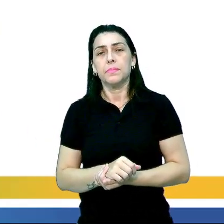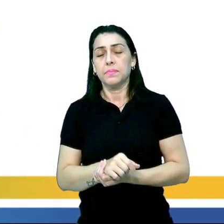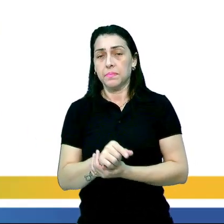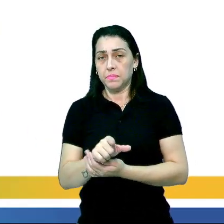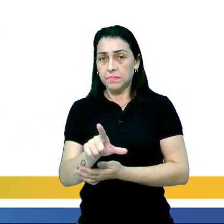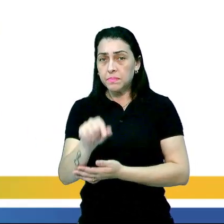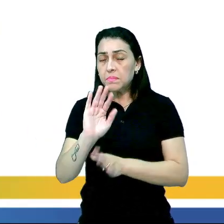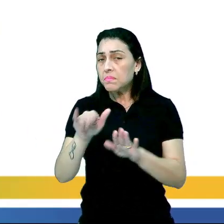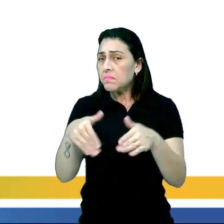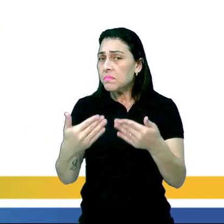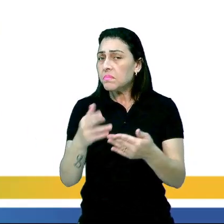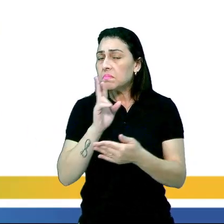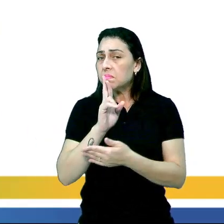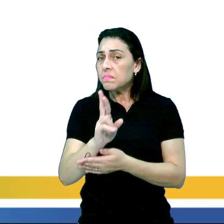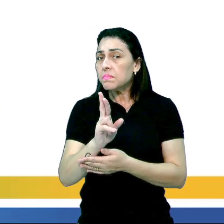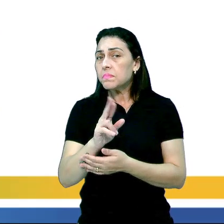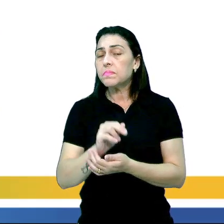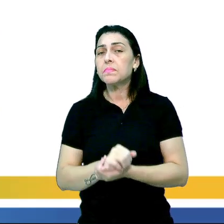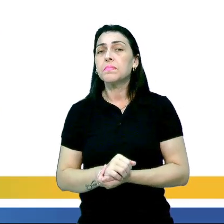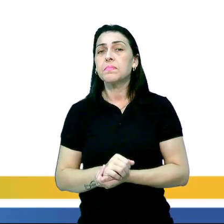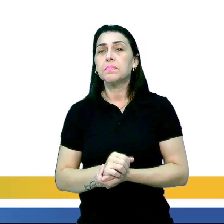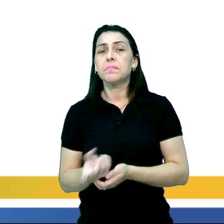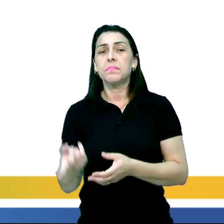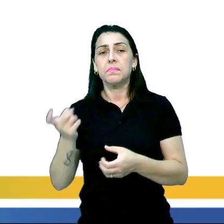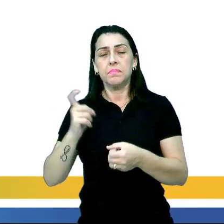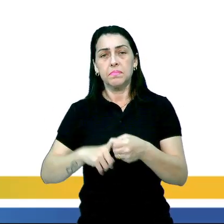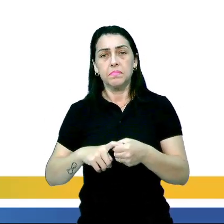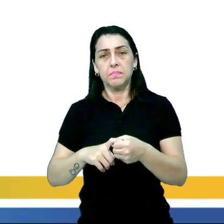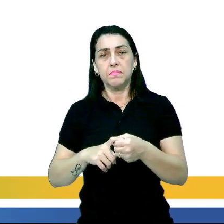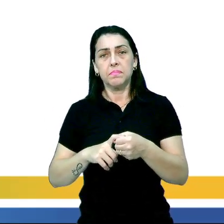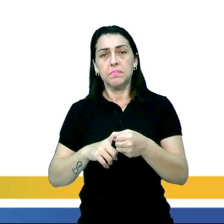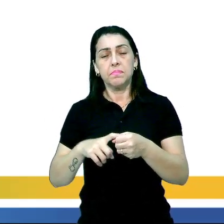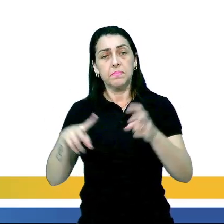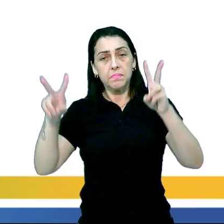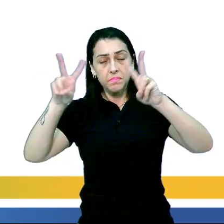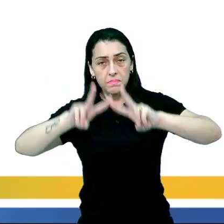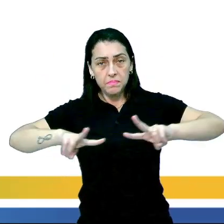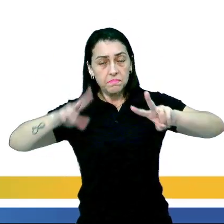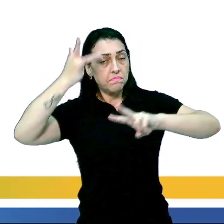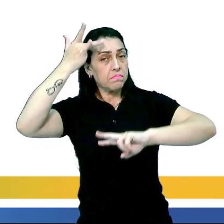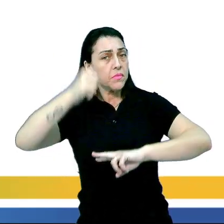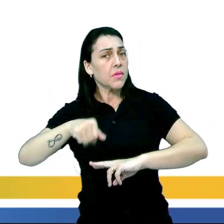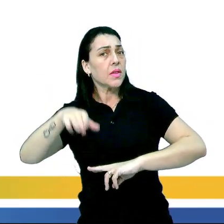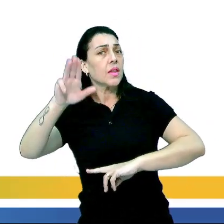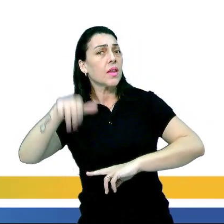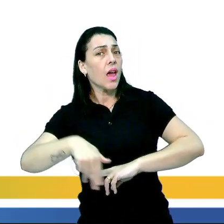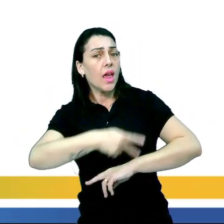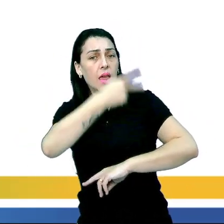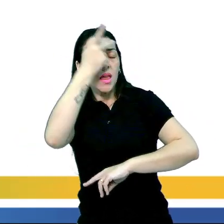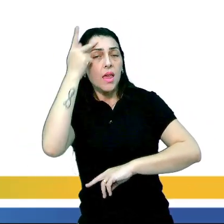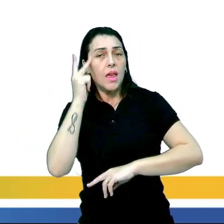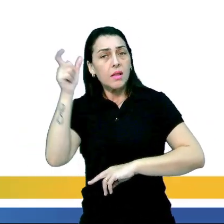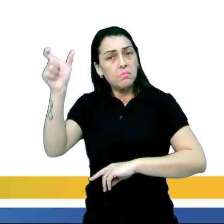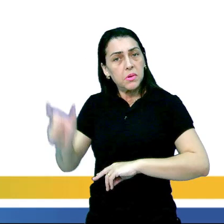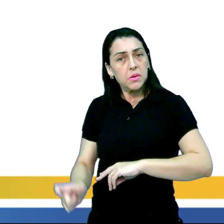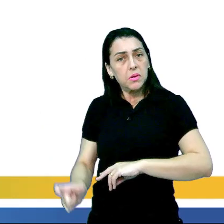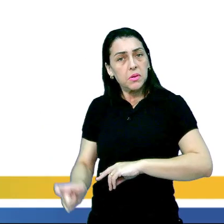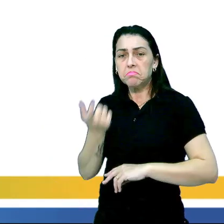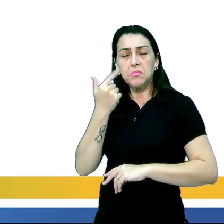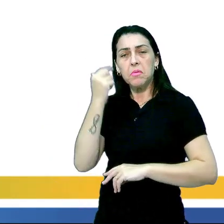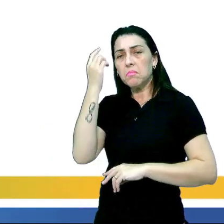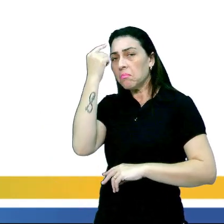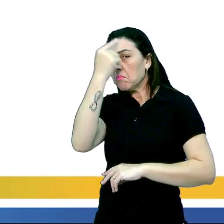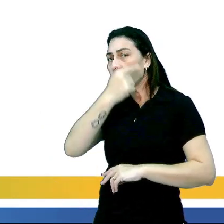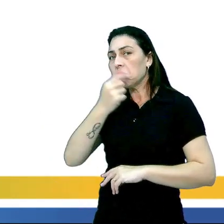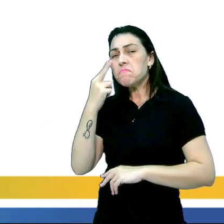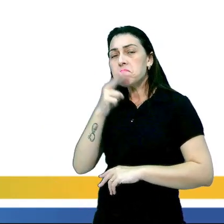Vocês marcariam qual alternativa aí? Vou voltar aqui para vocês darem uma olhada. Eu não sei quem é esse internauta aqui, ó. Observe que